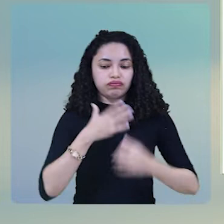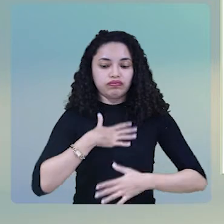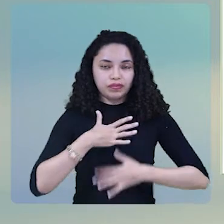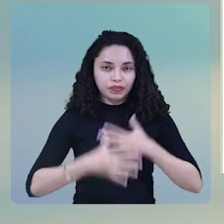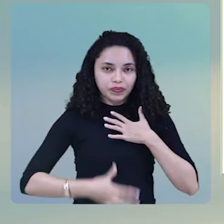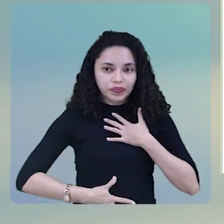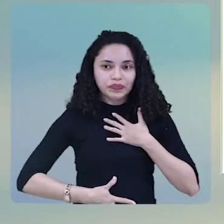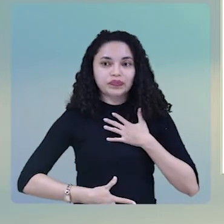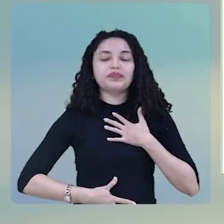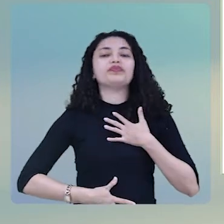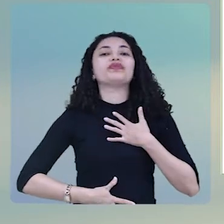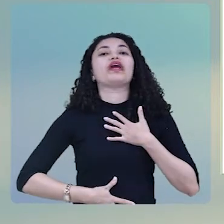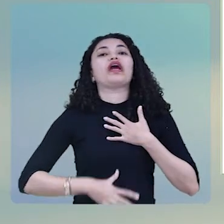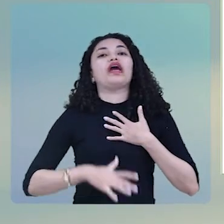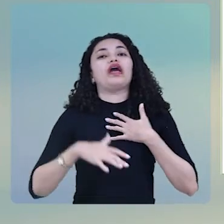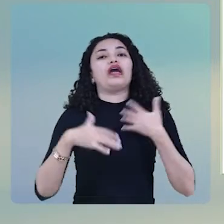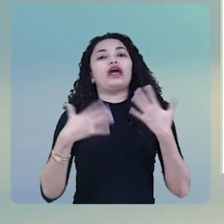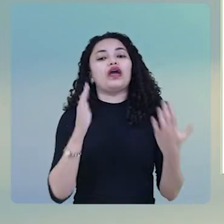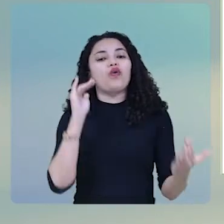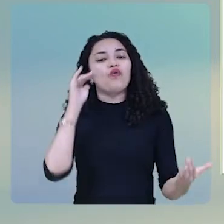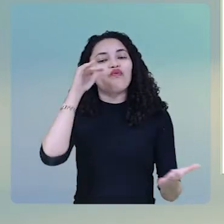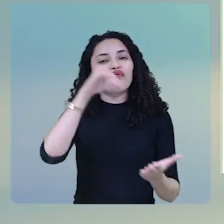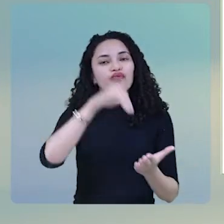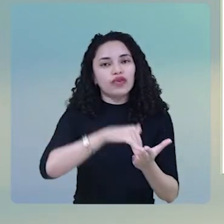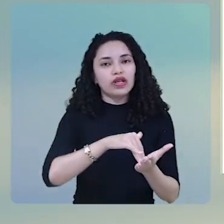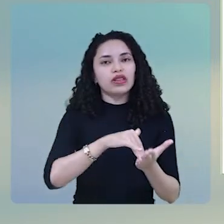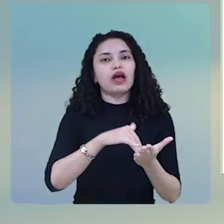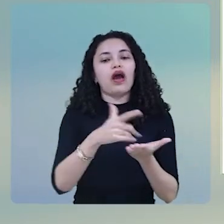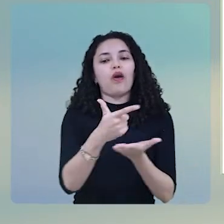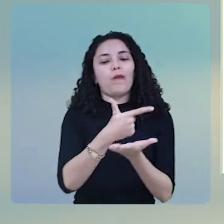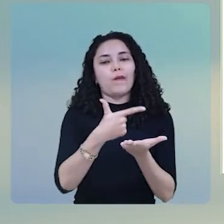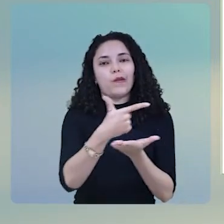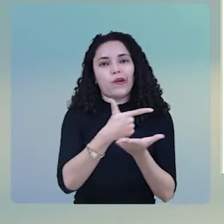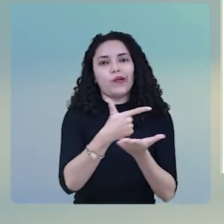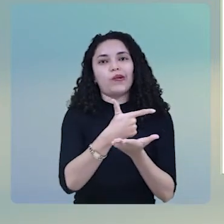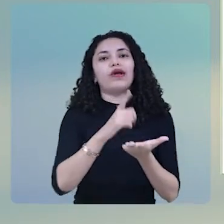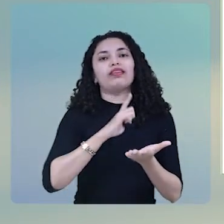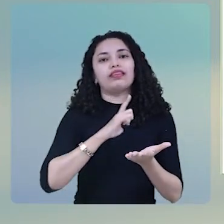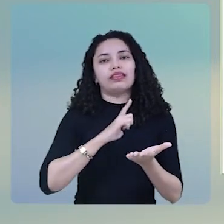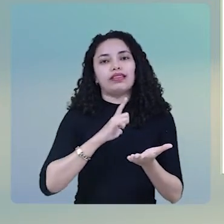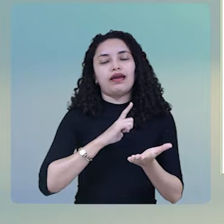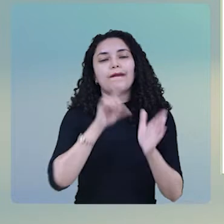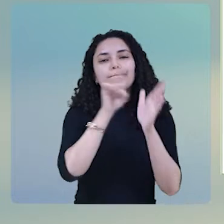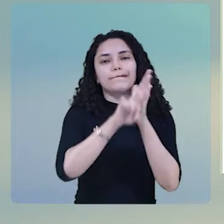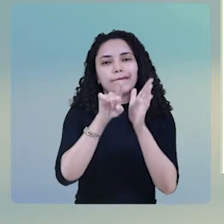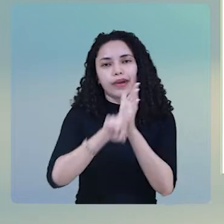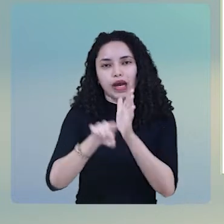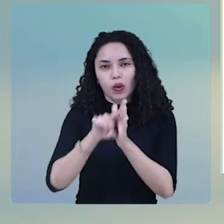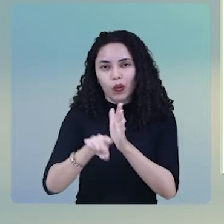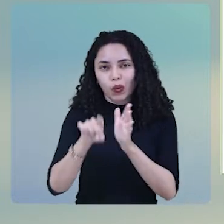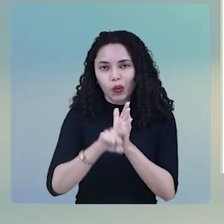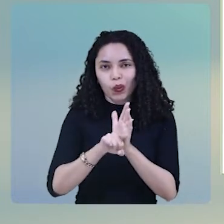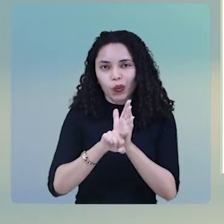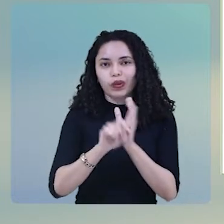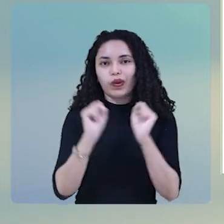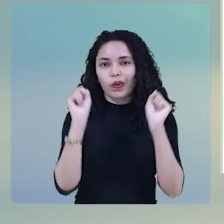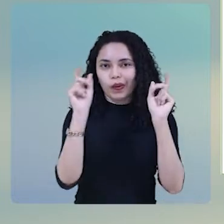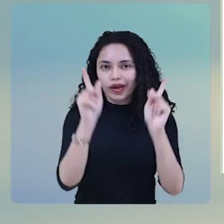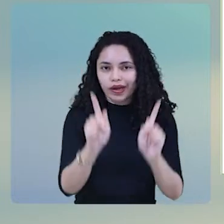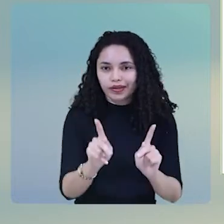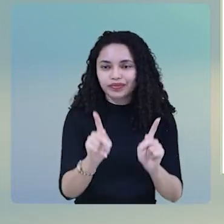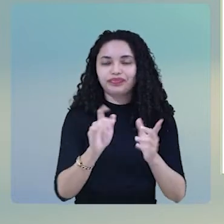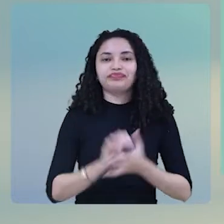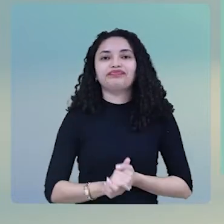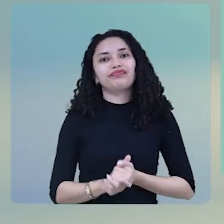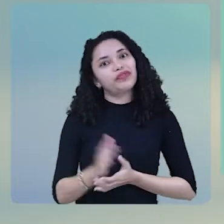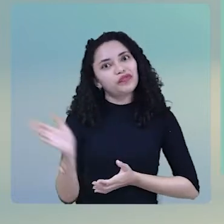final do módulo, resolveremos alguns exercícios no estilo Enem. Então vamos lá? Vamos iniciar